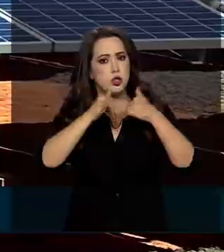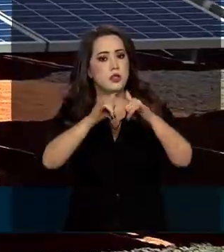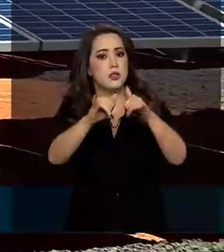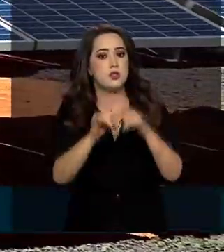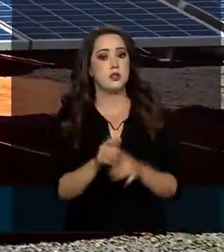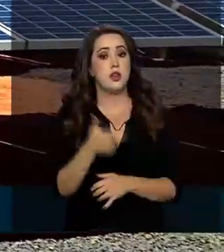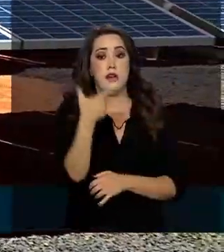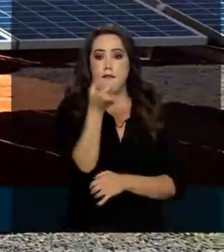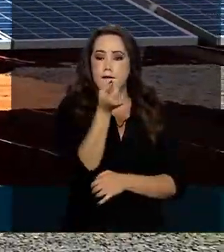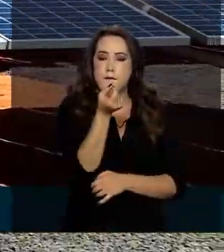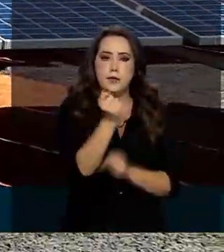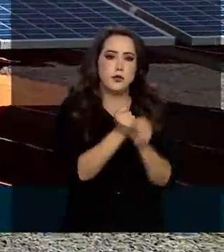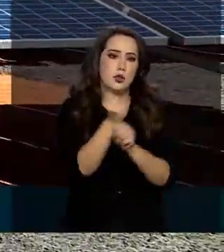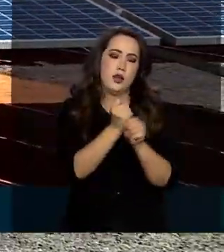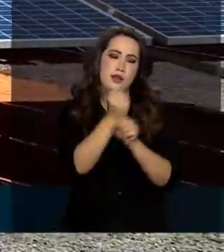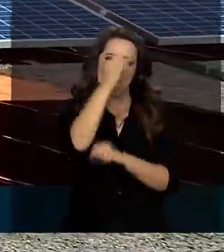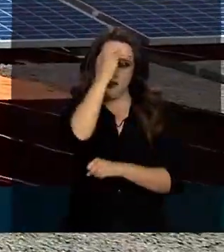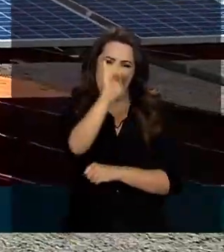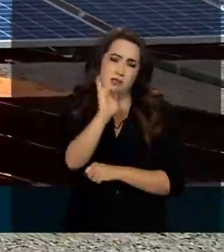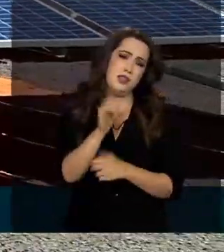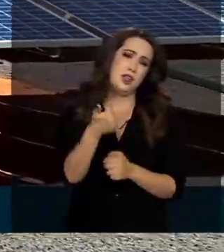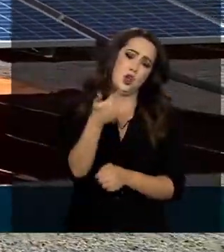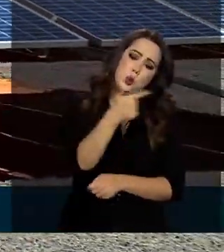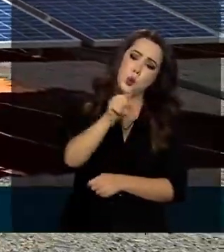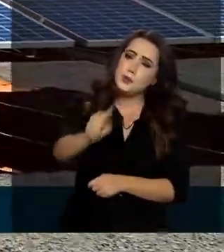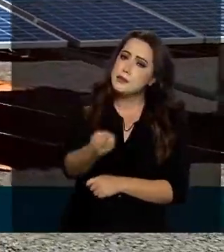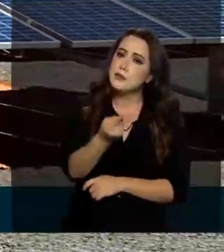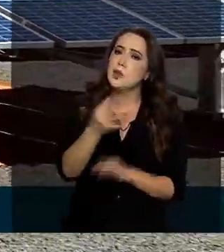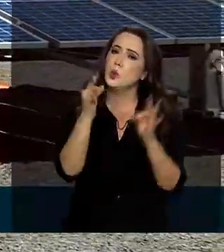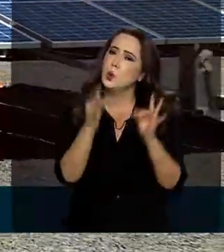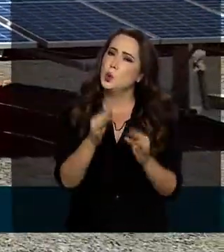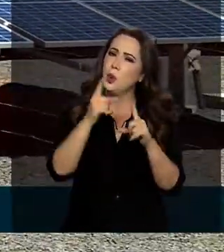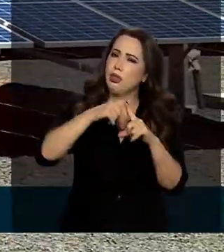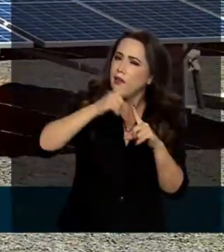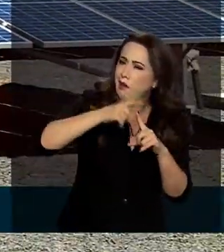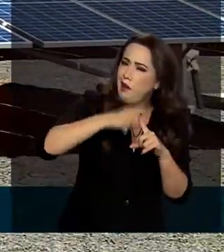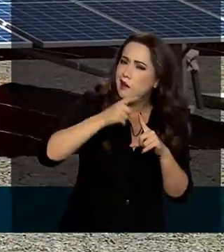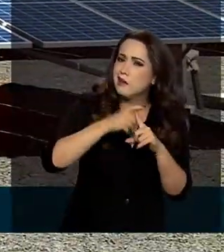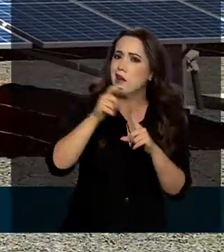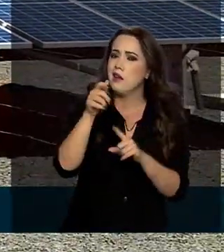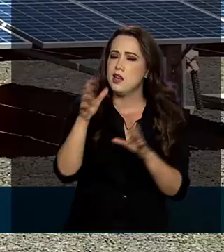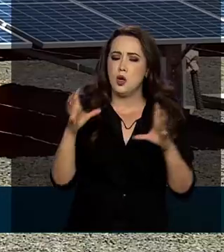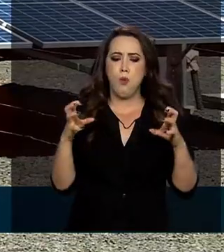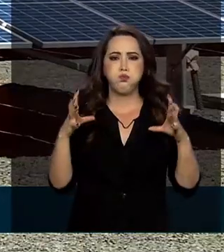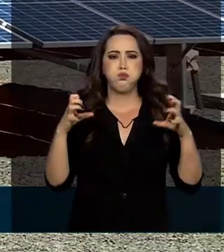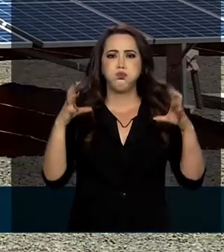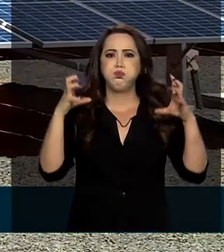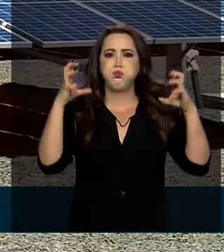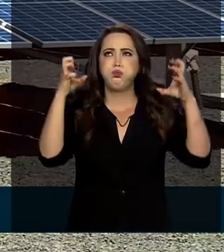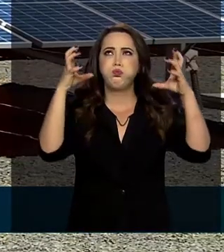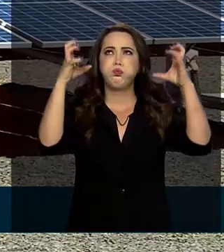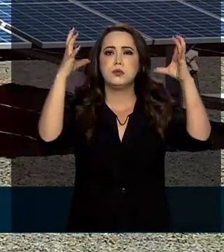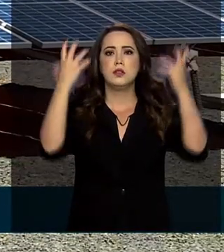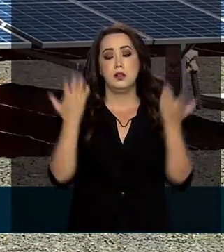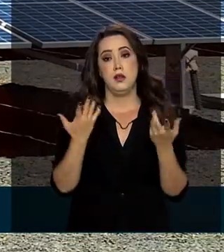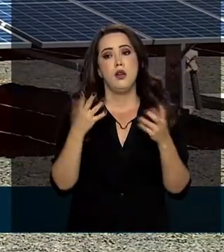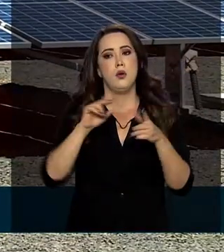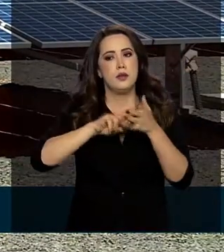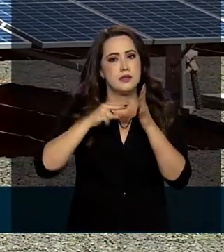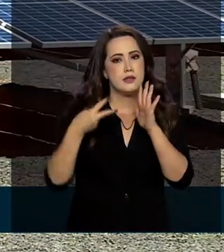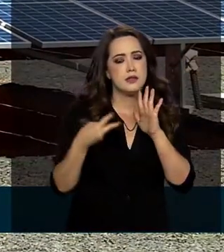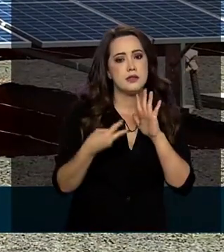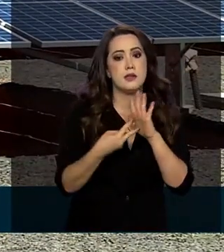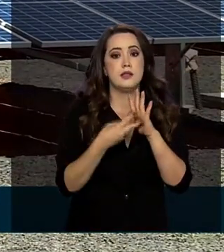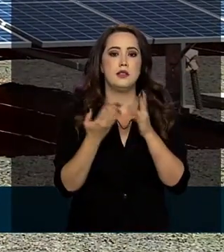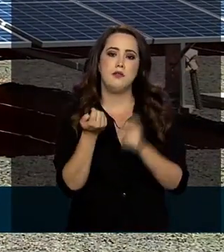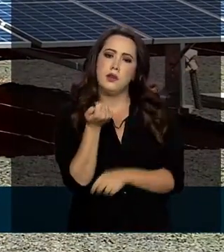vai impedir que cerca de 12 mil toneladas de gás carbônico sejam jogados na atmosfera, o que equivale a